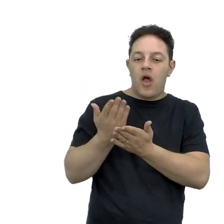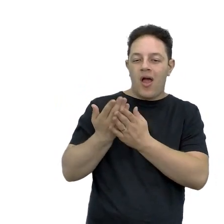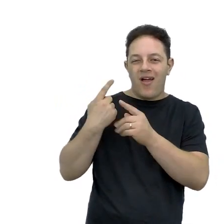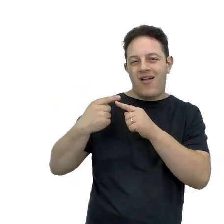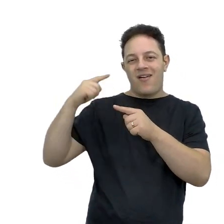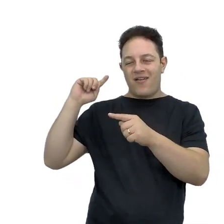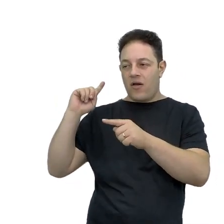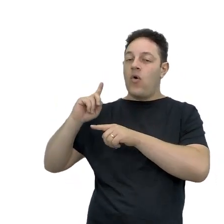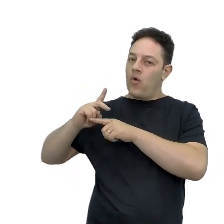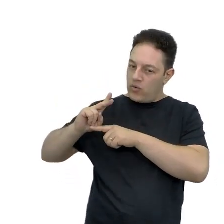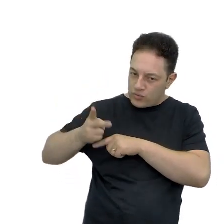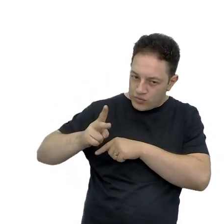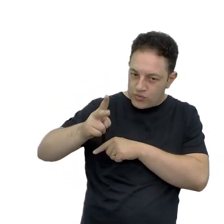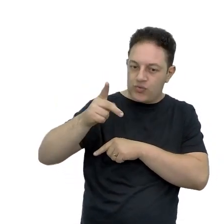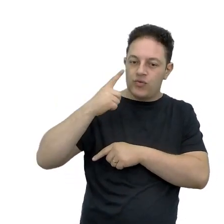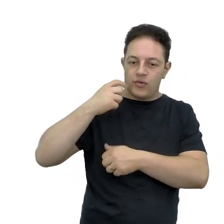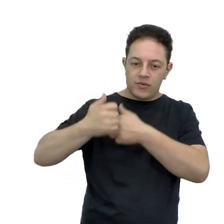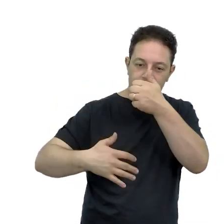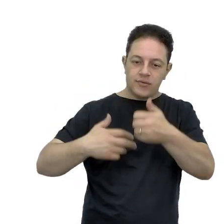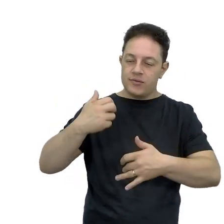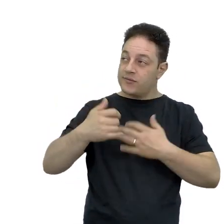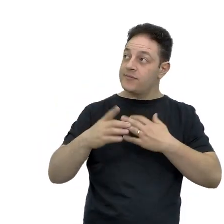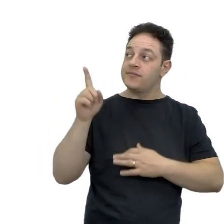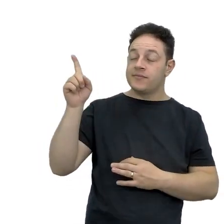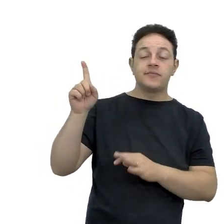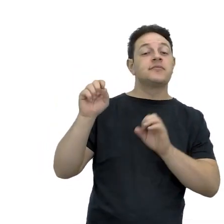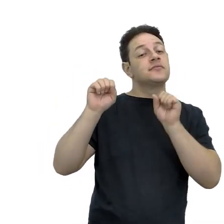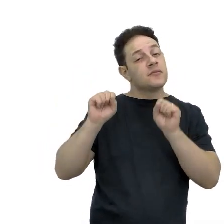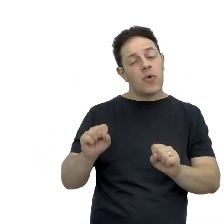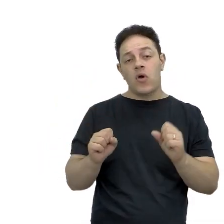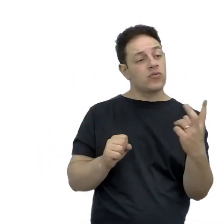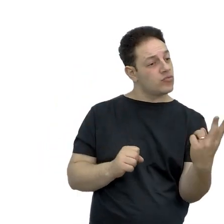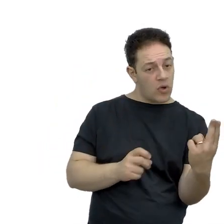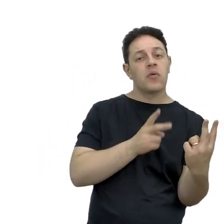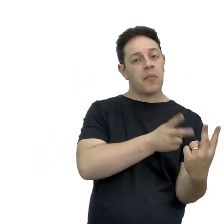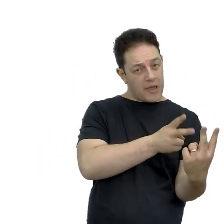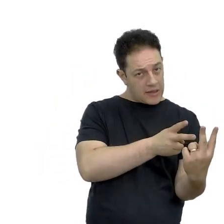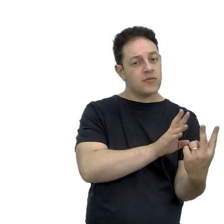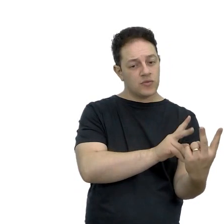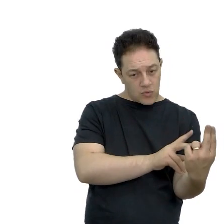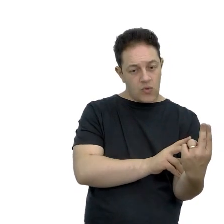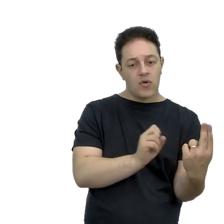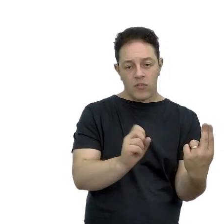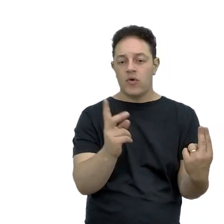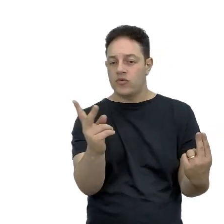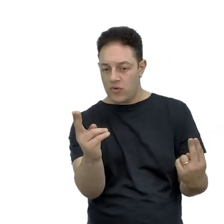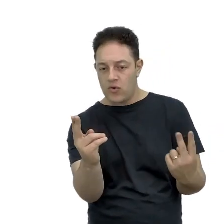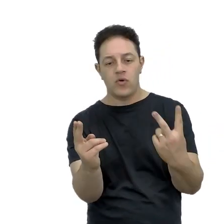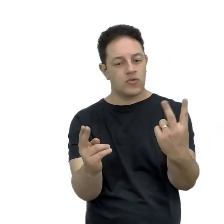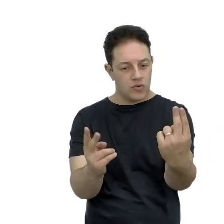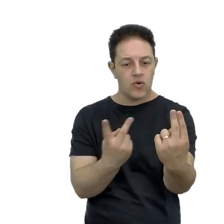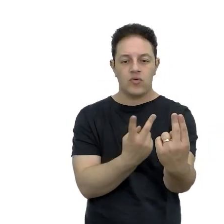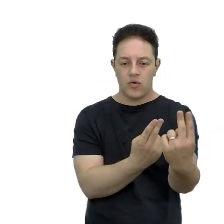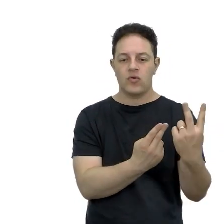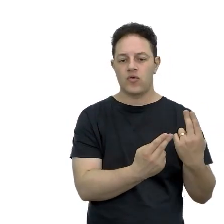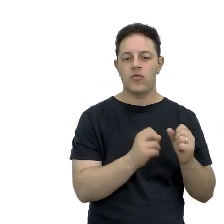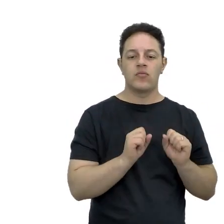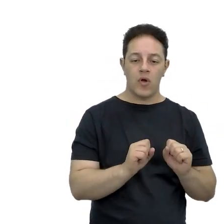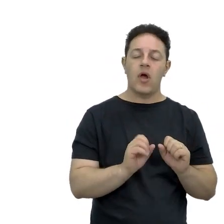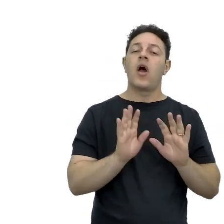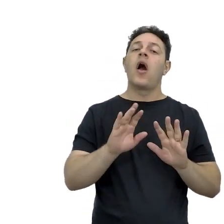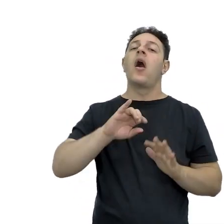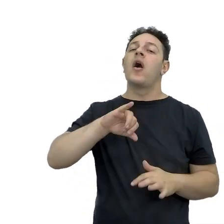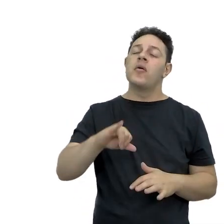anterior, e ainda pode ser em dupla, tá? E a gente pode deixar essa parte